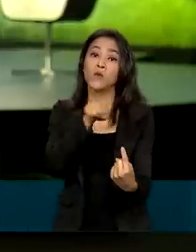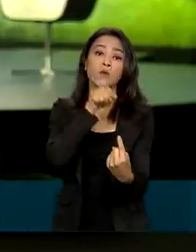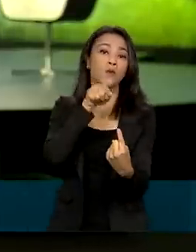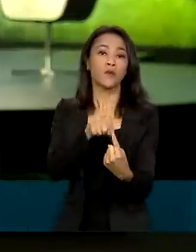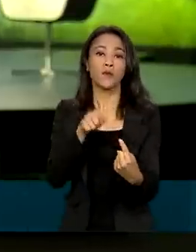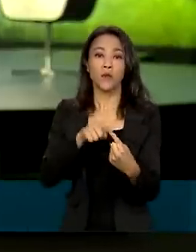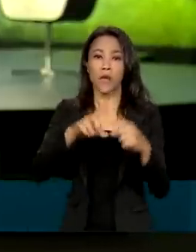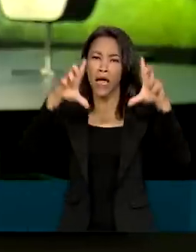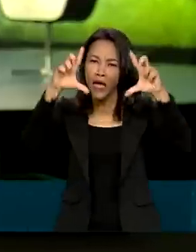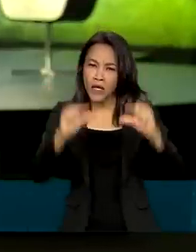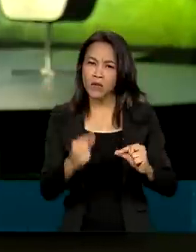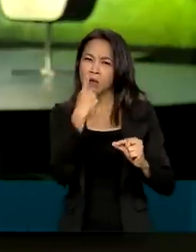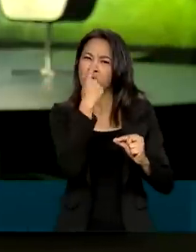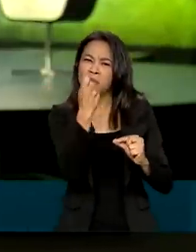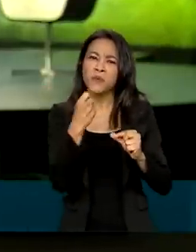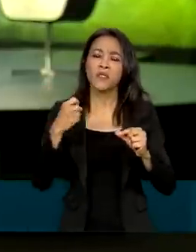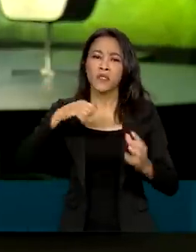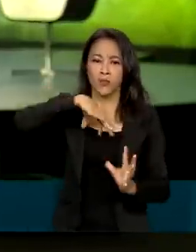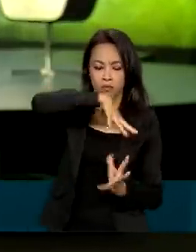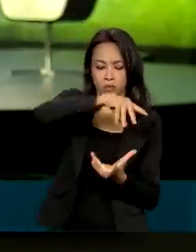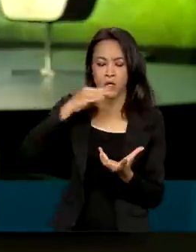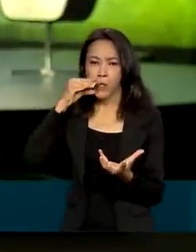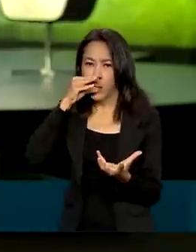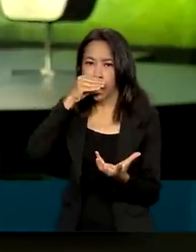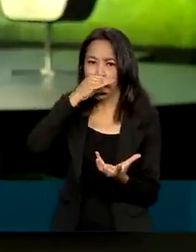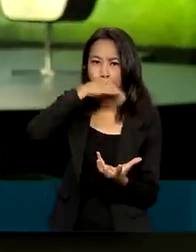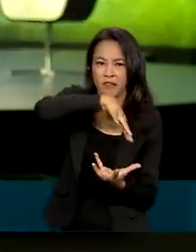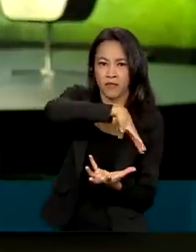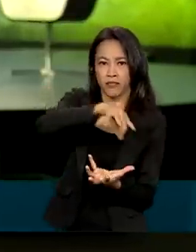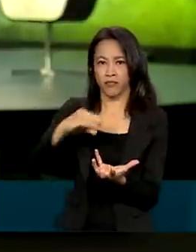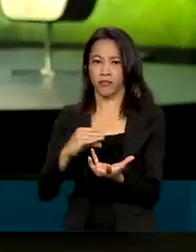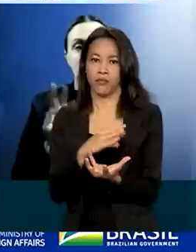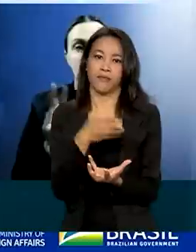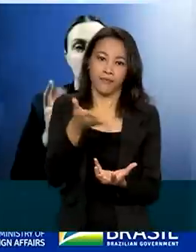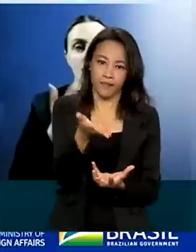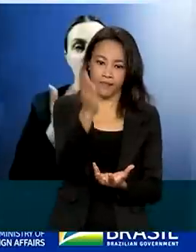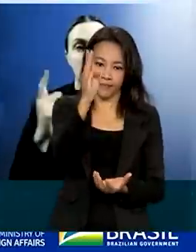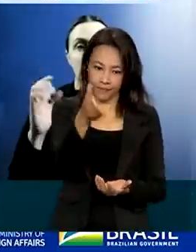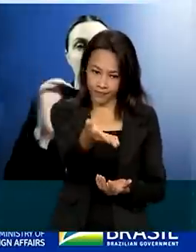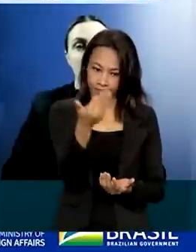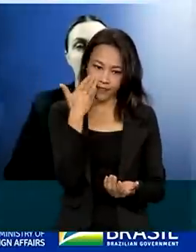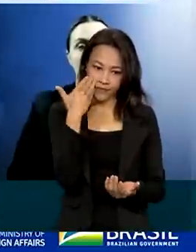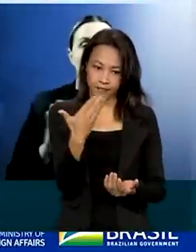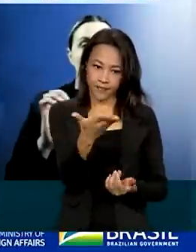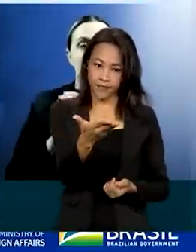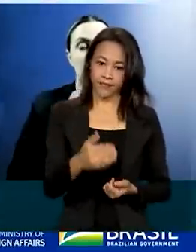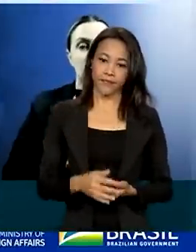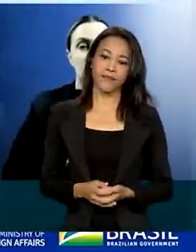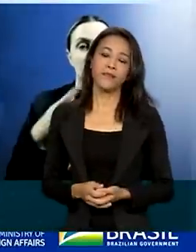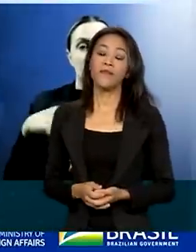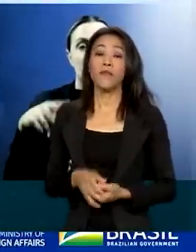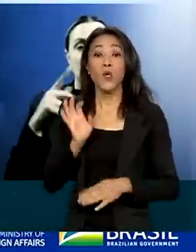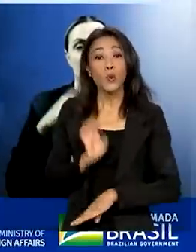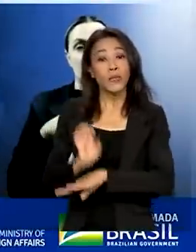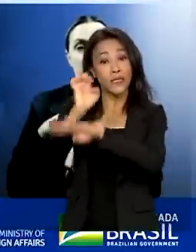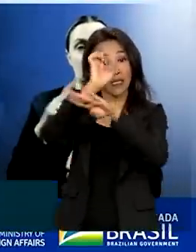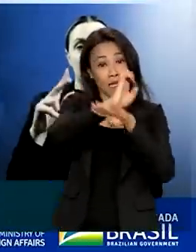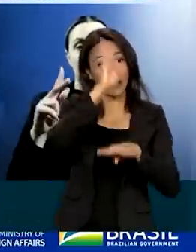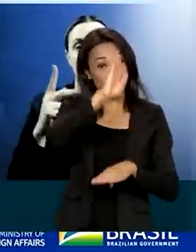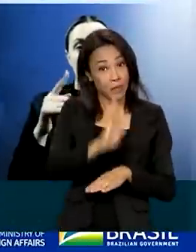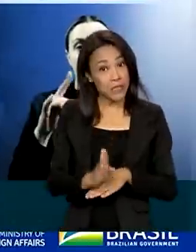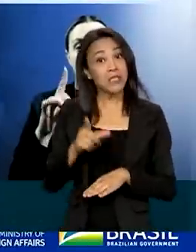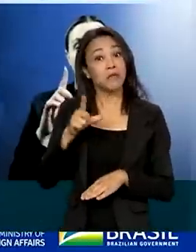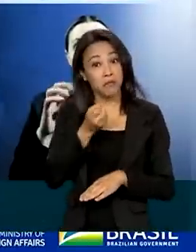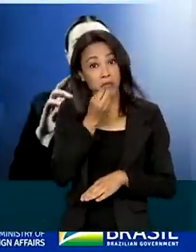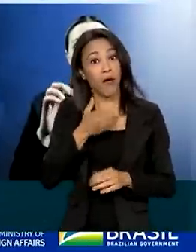emissão de gases do efeito estufa também o uso de combustíveis fósseis vamos ver os estados brasileiros já estão adiantados